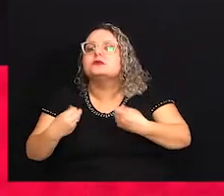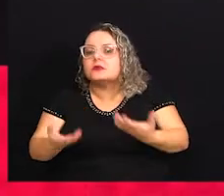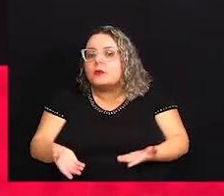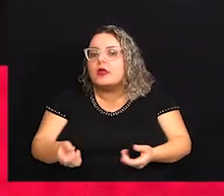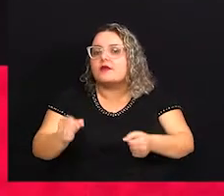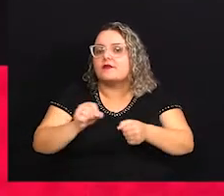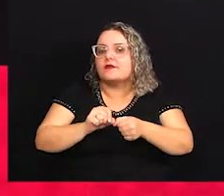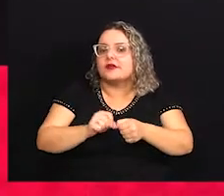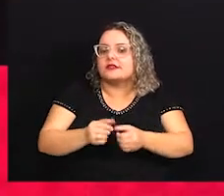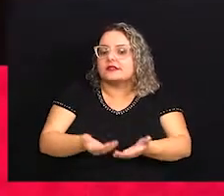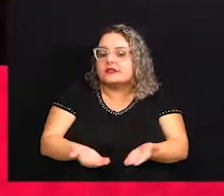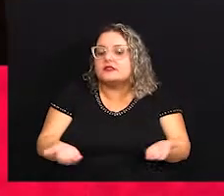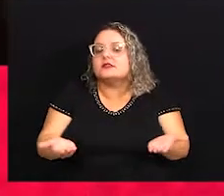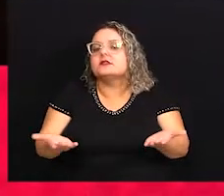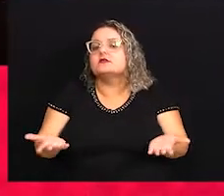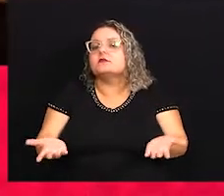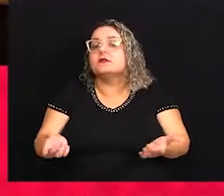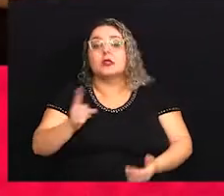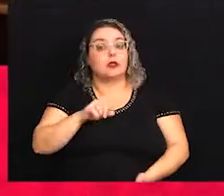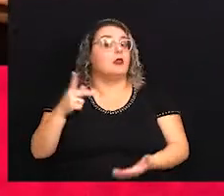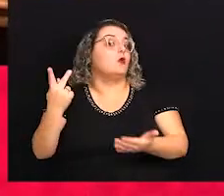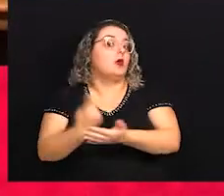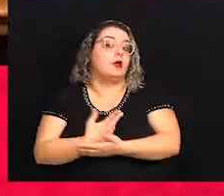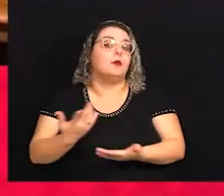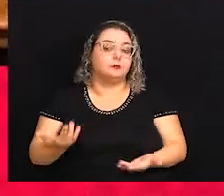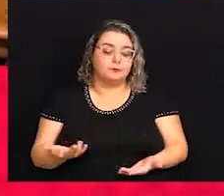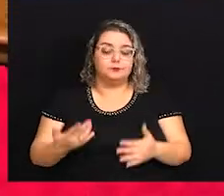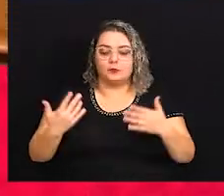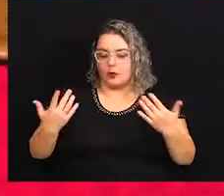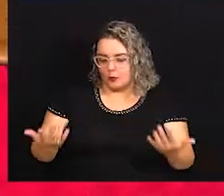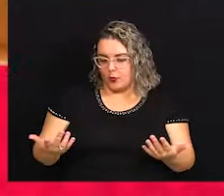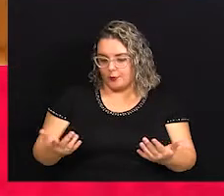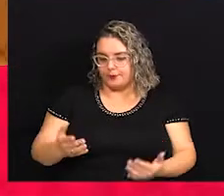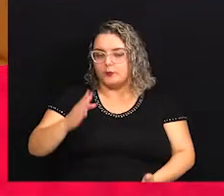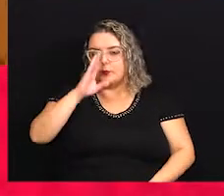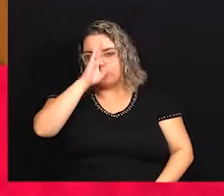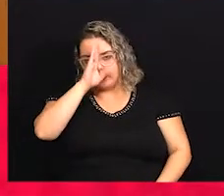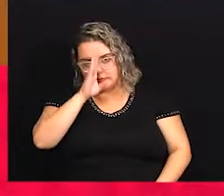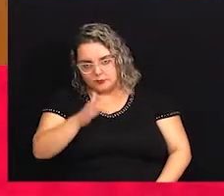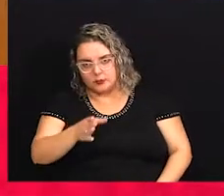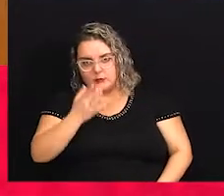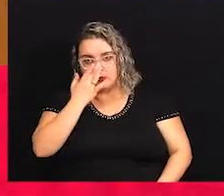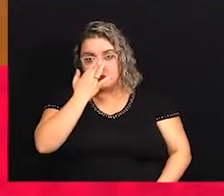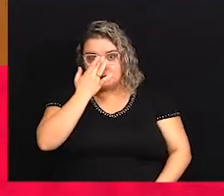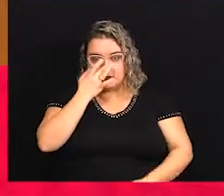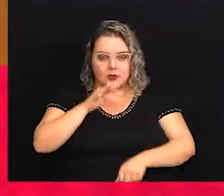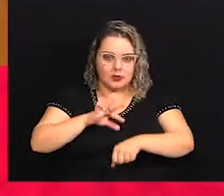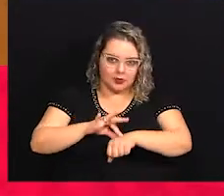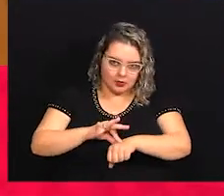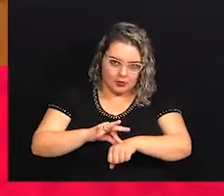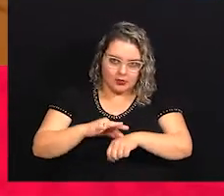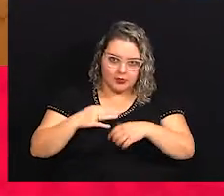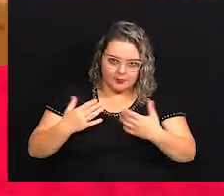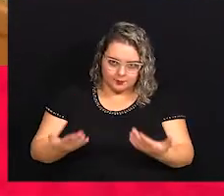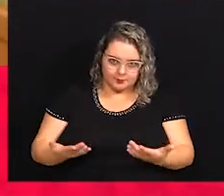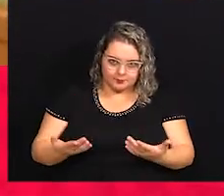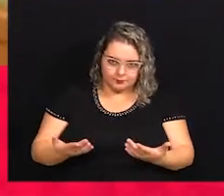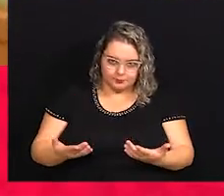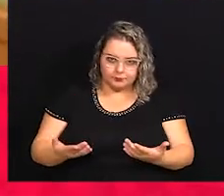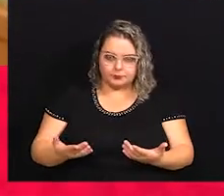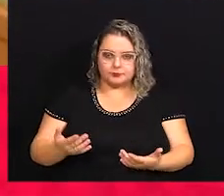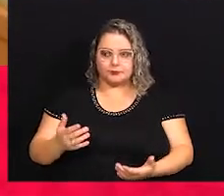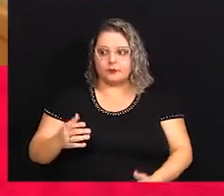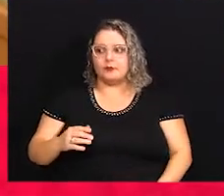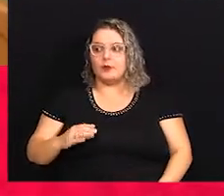para executar esse prato aqui e não errar? Tá, é principalmente a carne. A carne.